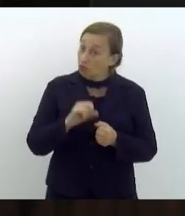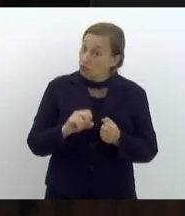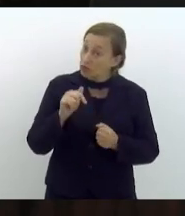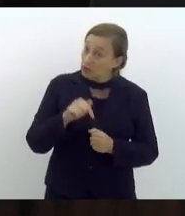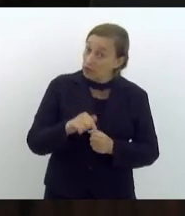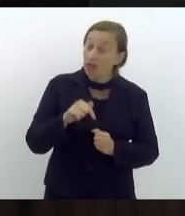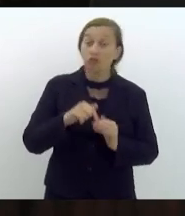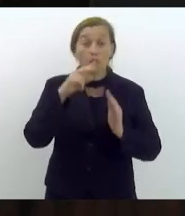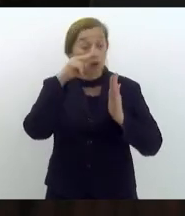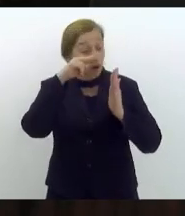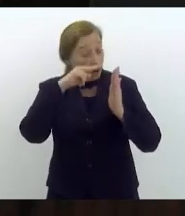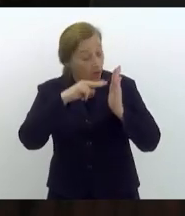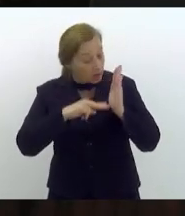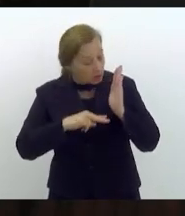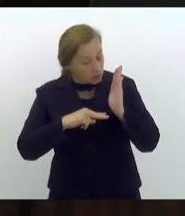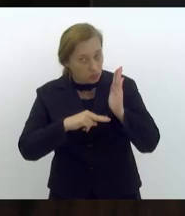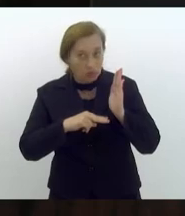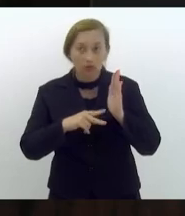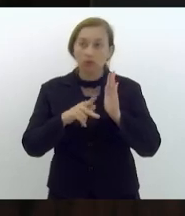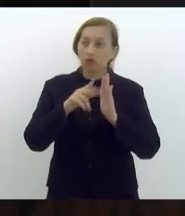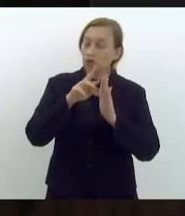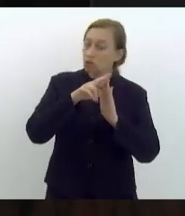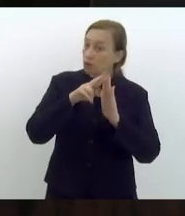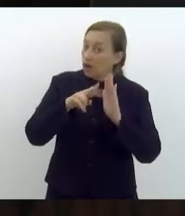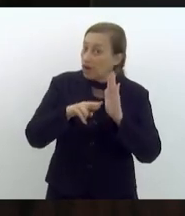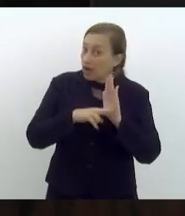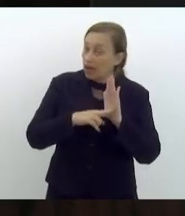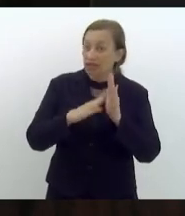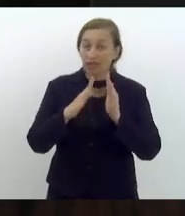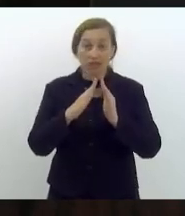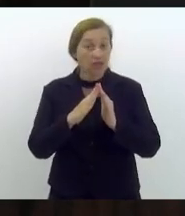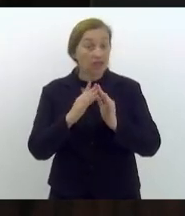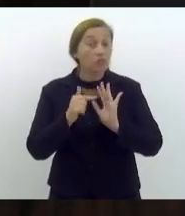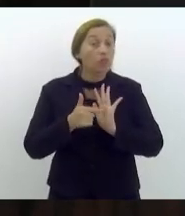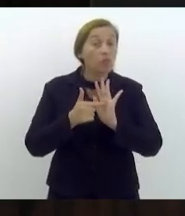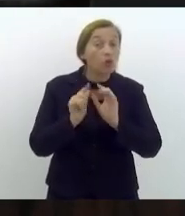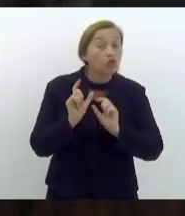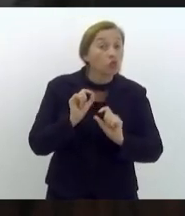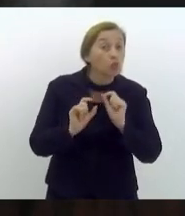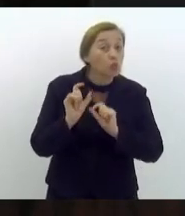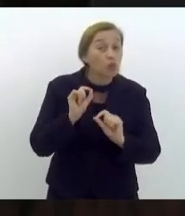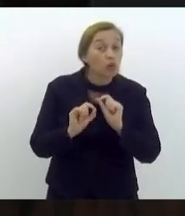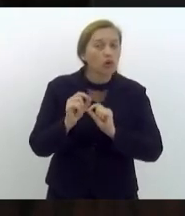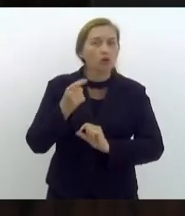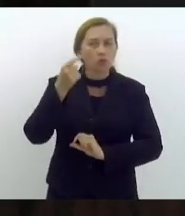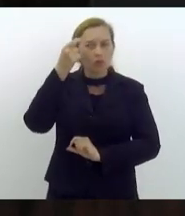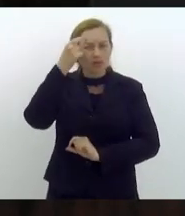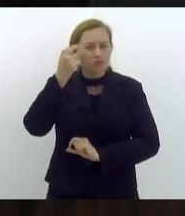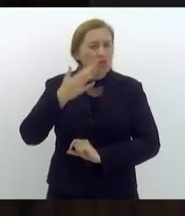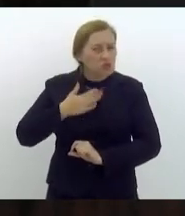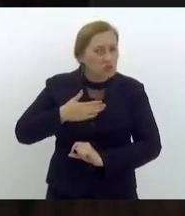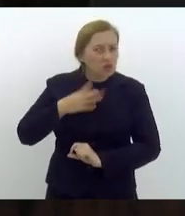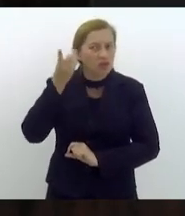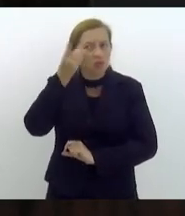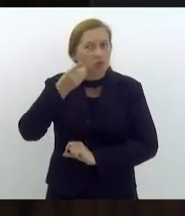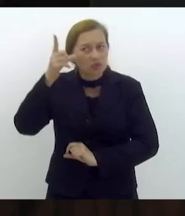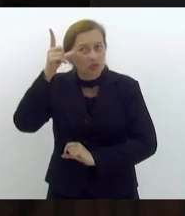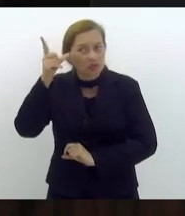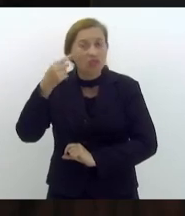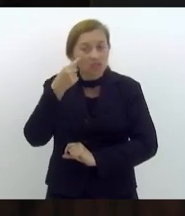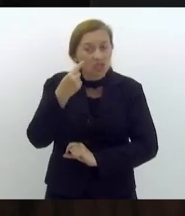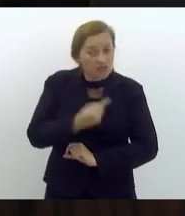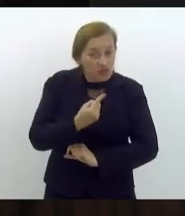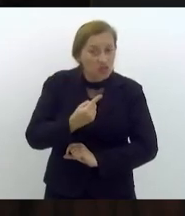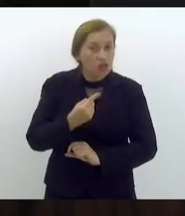foi uma leitura de um Regimento Interno O que traz e que na minha concepção deputada Lucinha tem que ser revisto